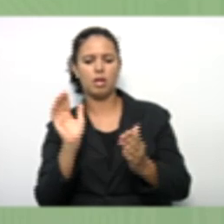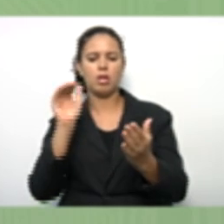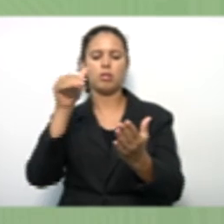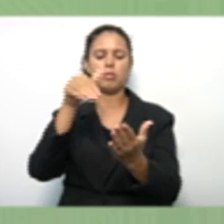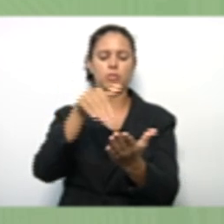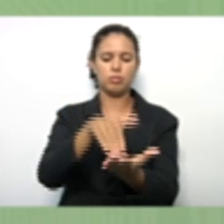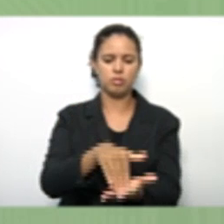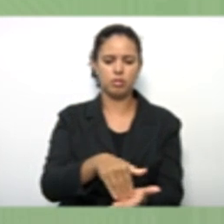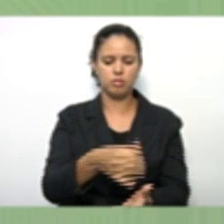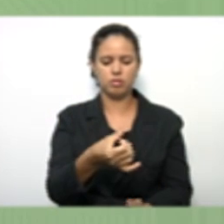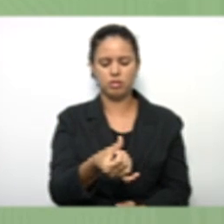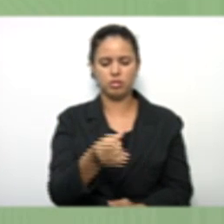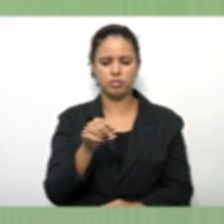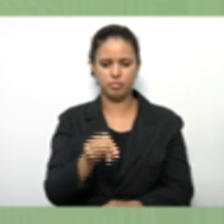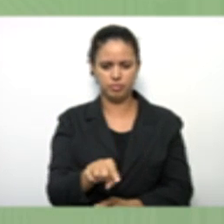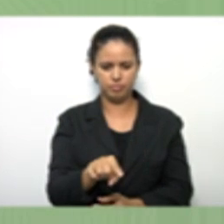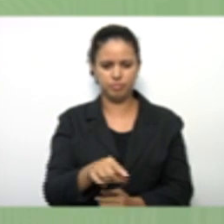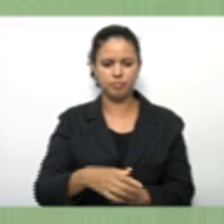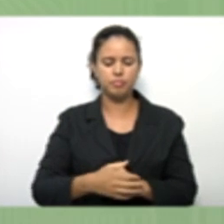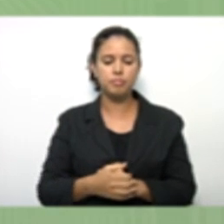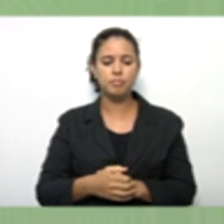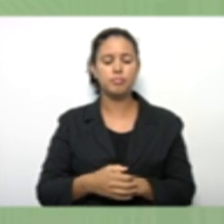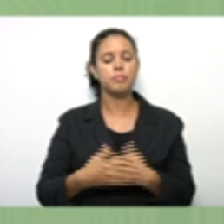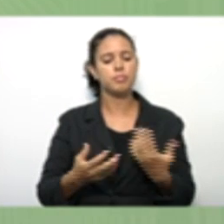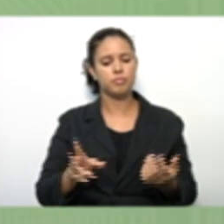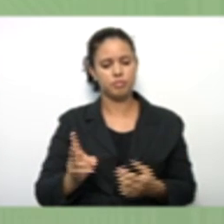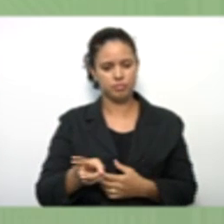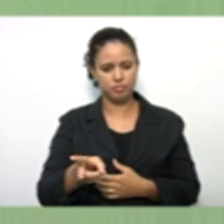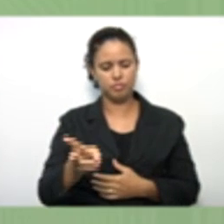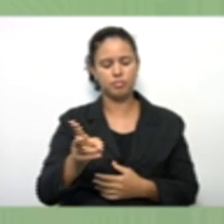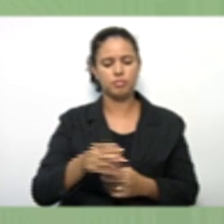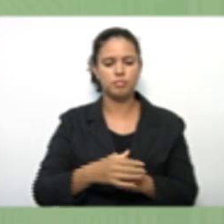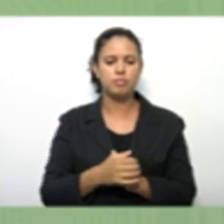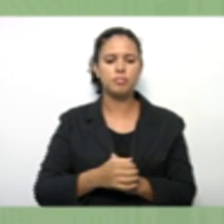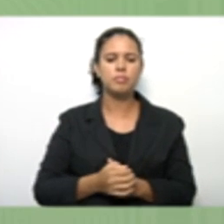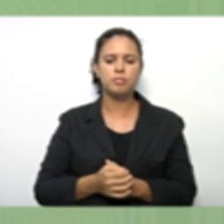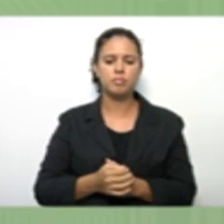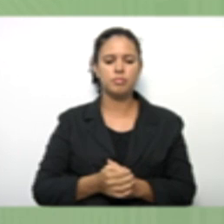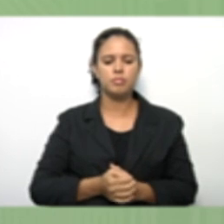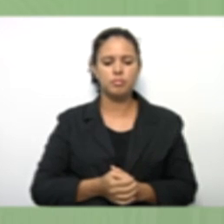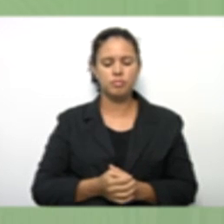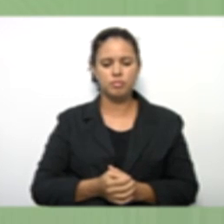entidade 6 mil reais. Continuando aqui.